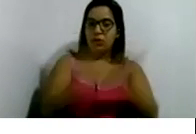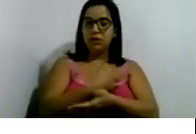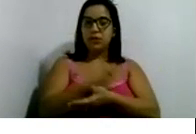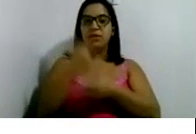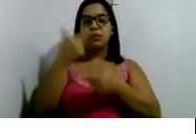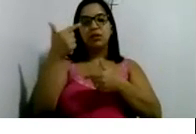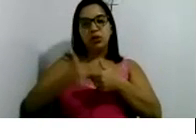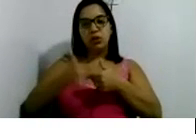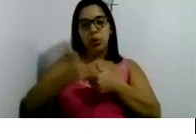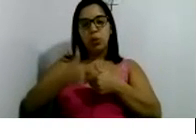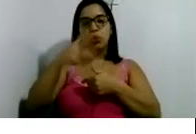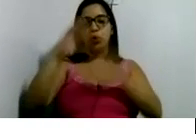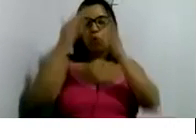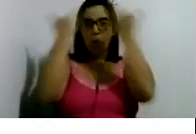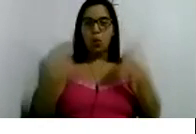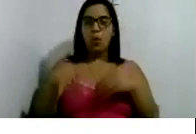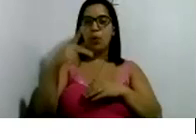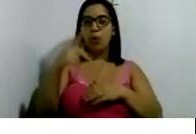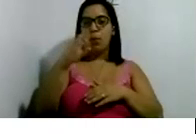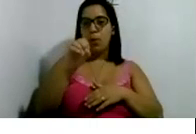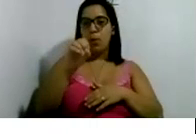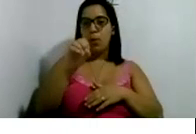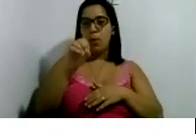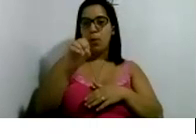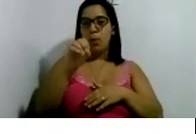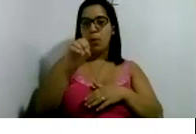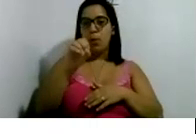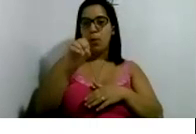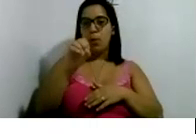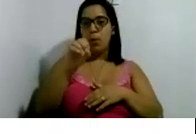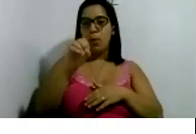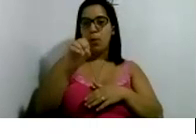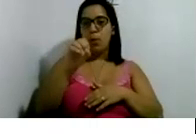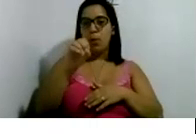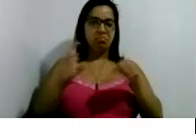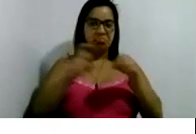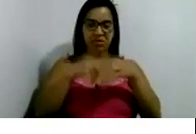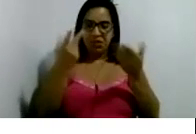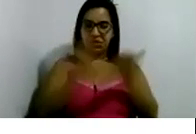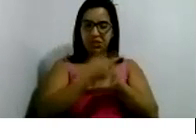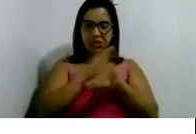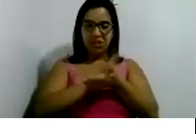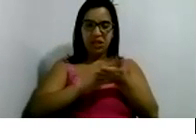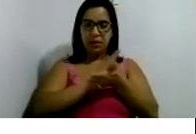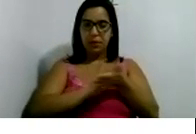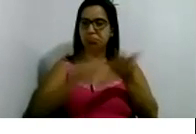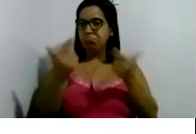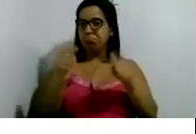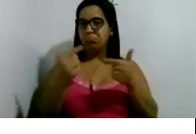formar um segundo corpo polar. Ou seja, se o ócito secundário não for fecundado, a gente não